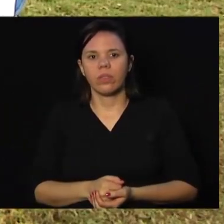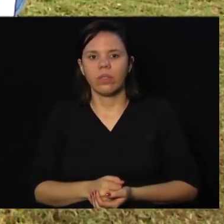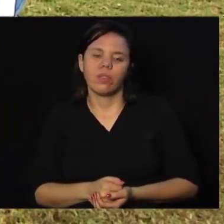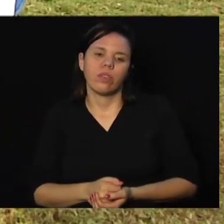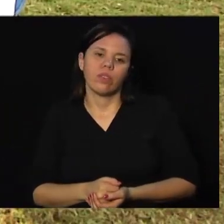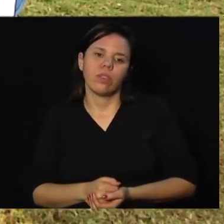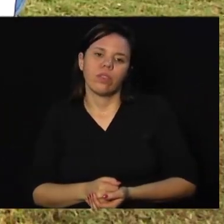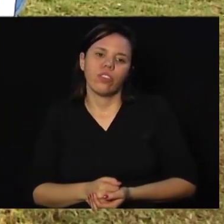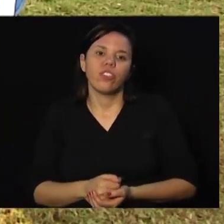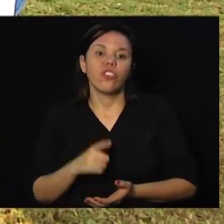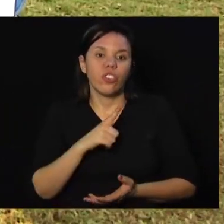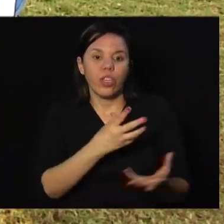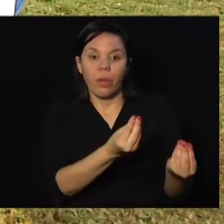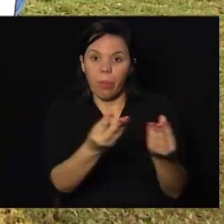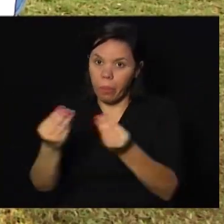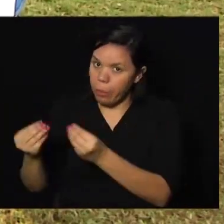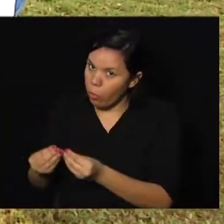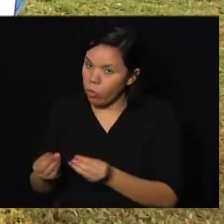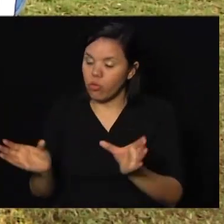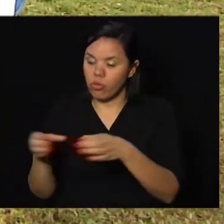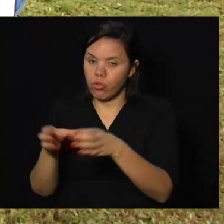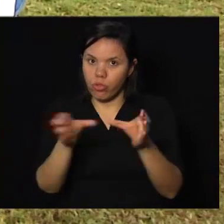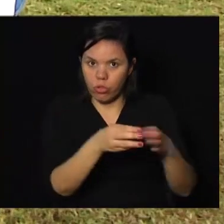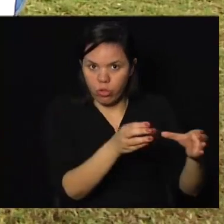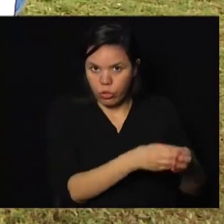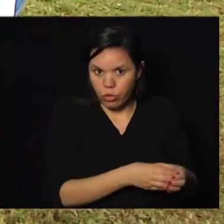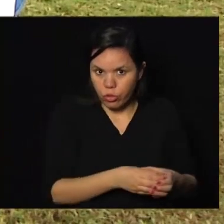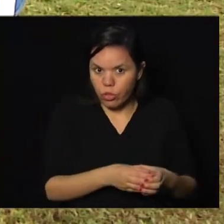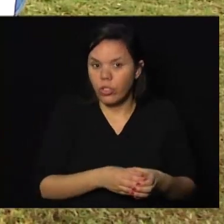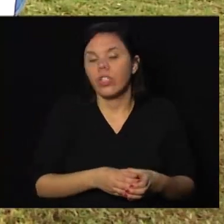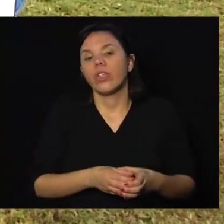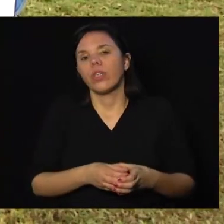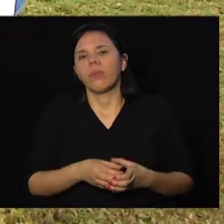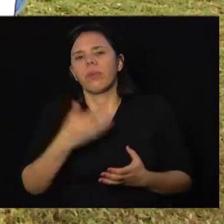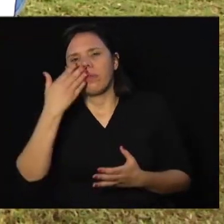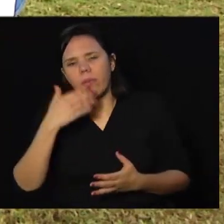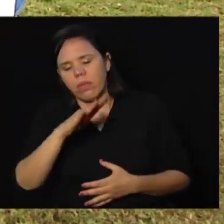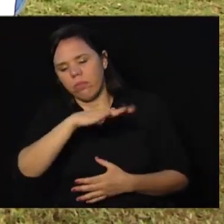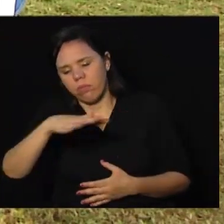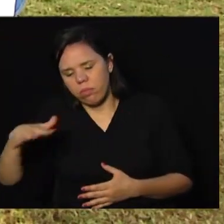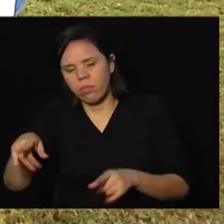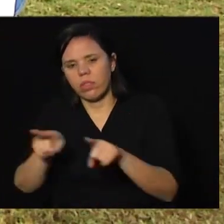os juniores contra os profissionais. Então você já pegava mais uma malícia, um